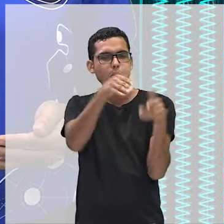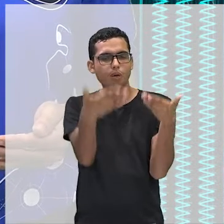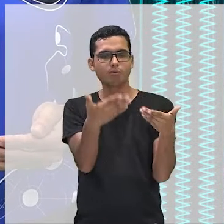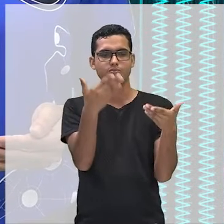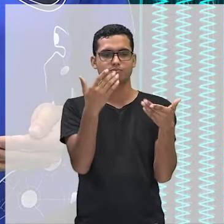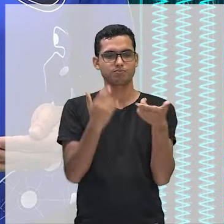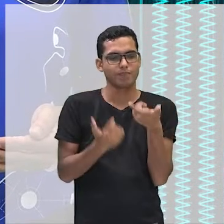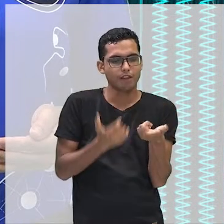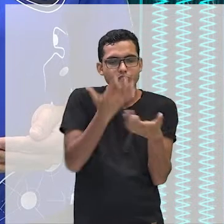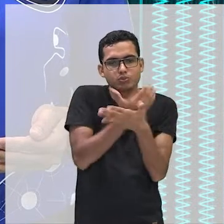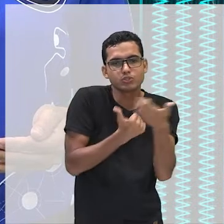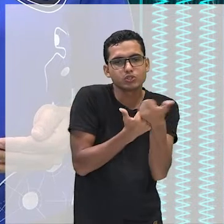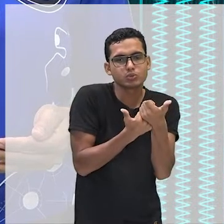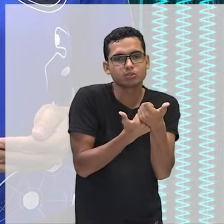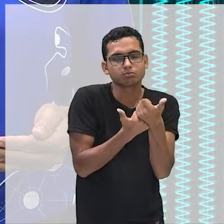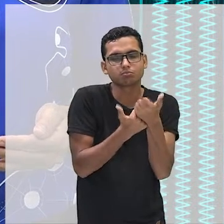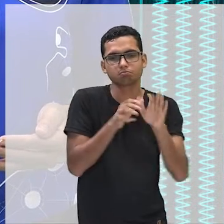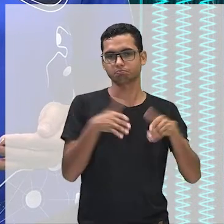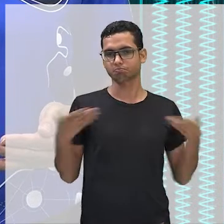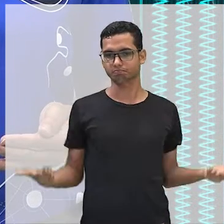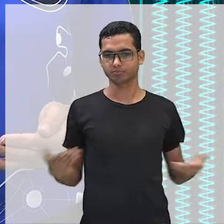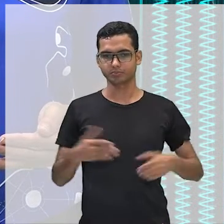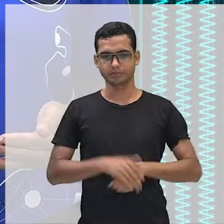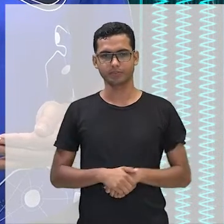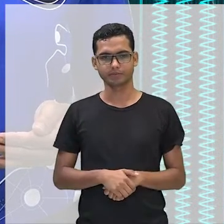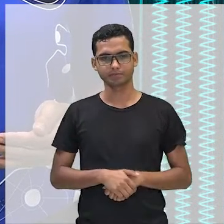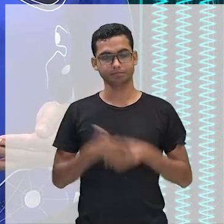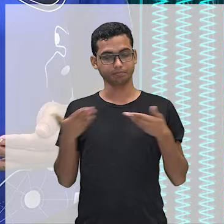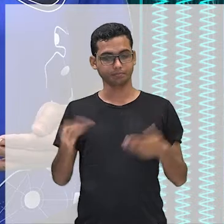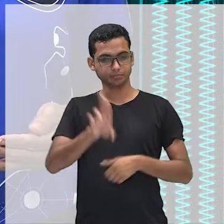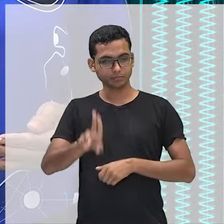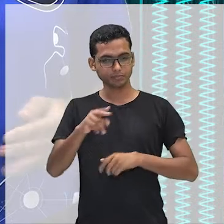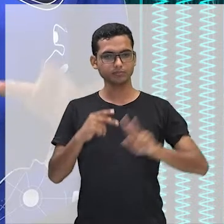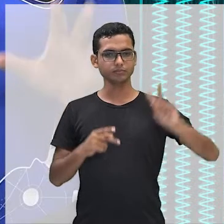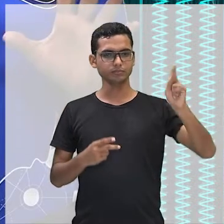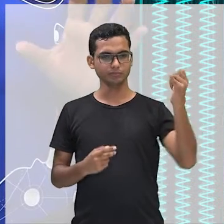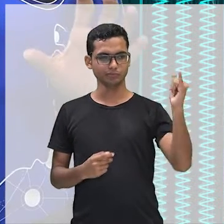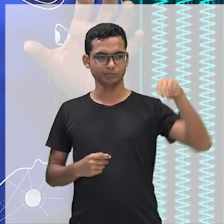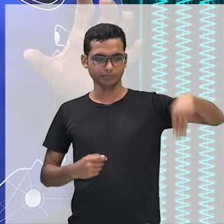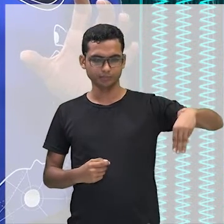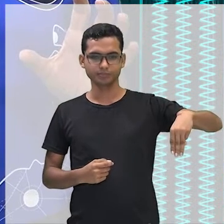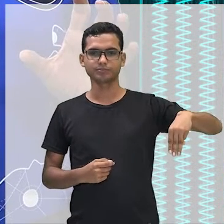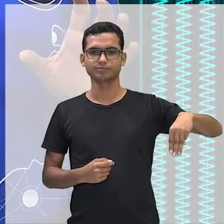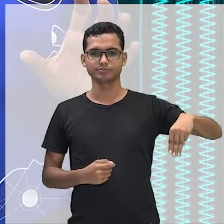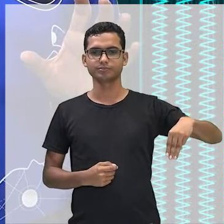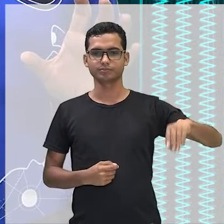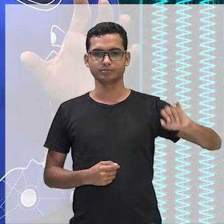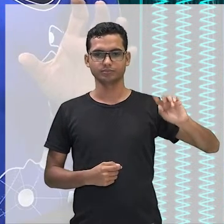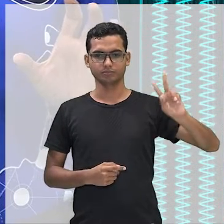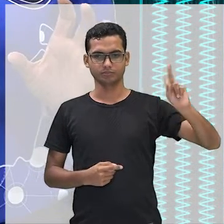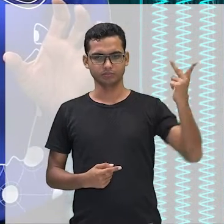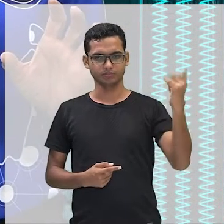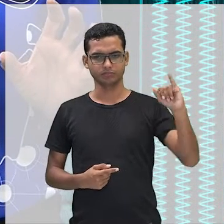Então, o pronome com função de objeto é o him. Him. Olha só como fica a frase, né?